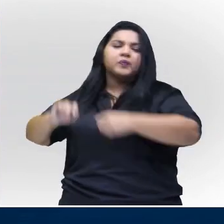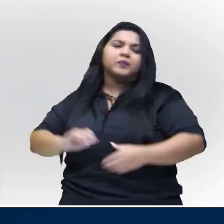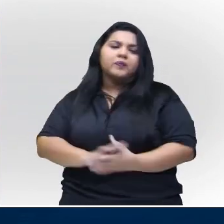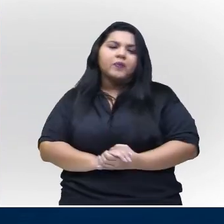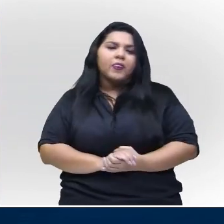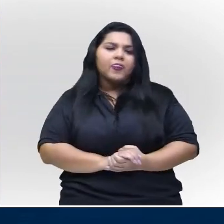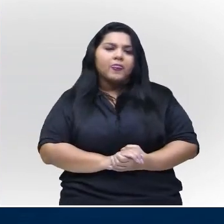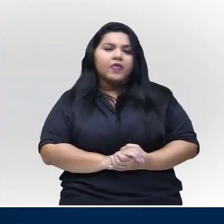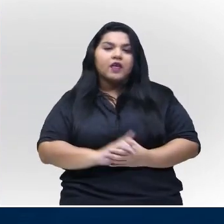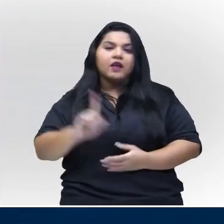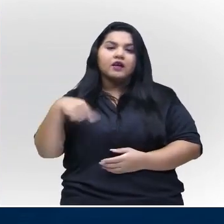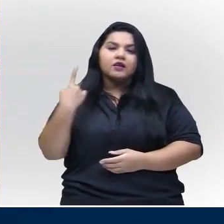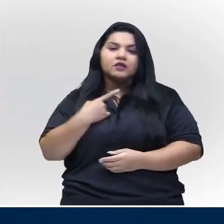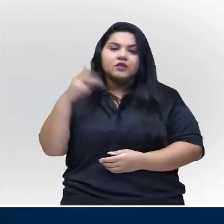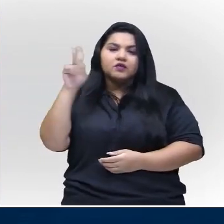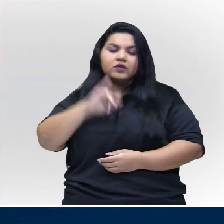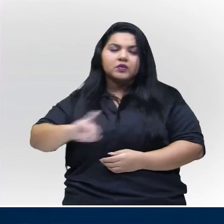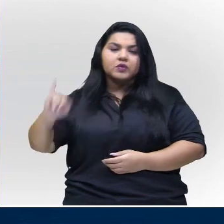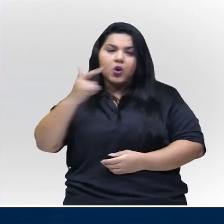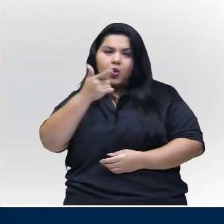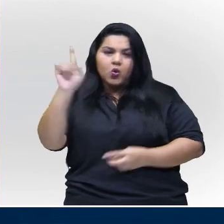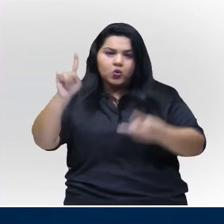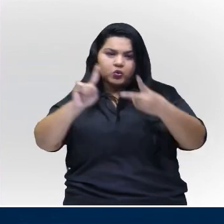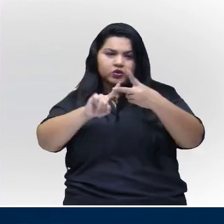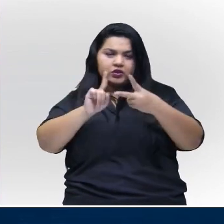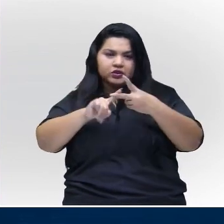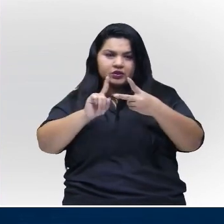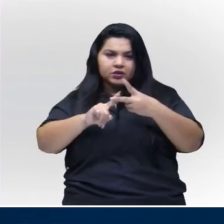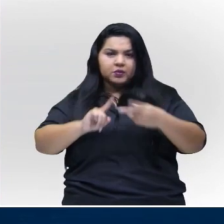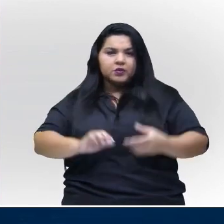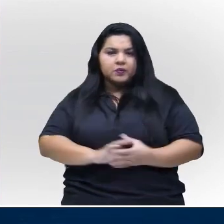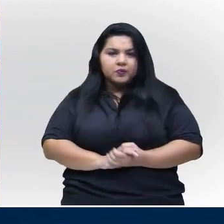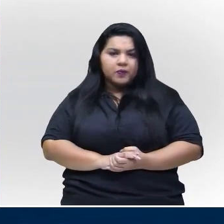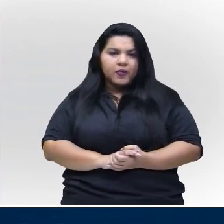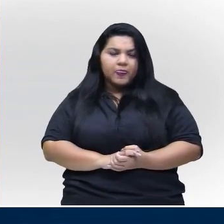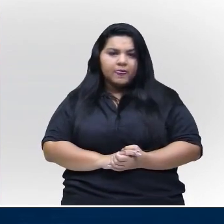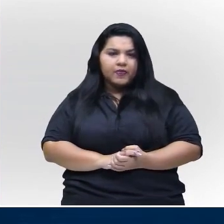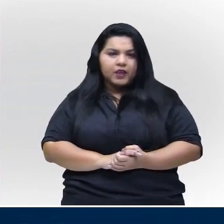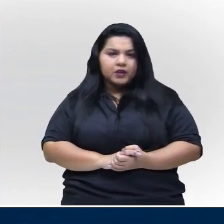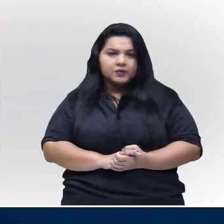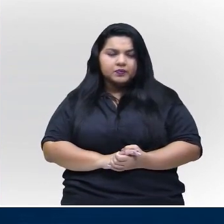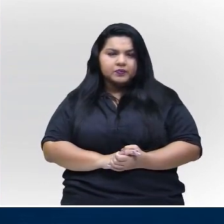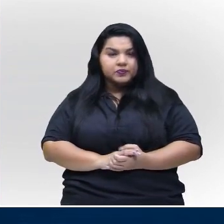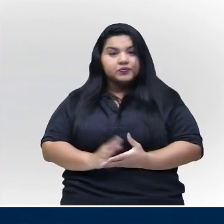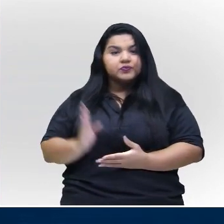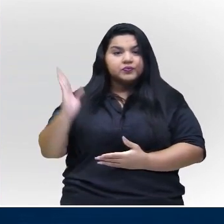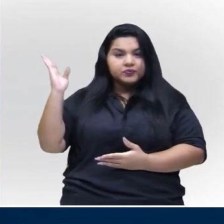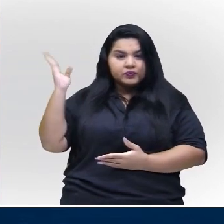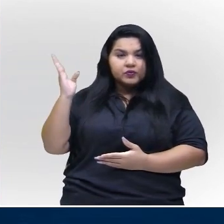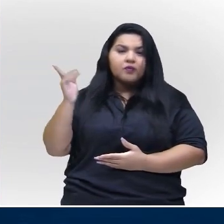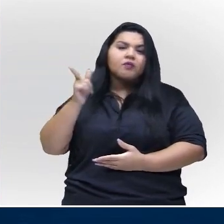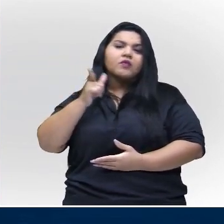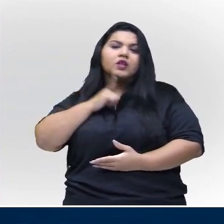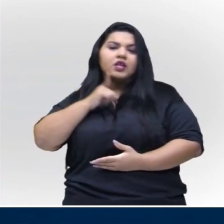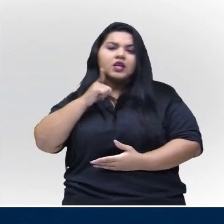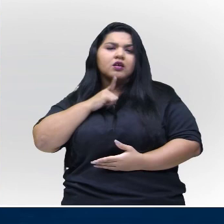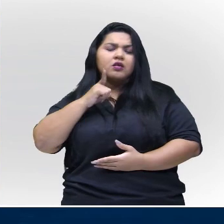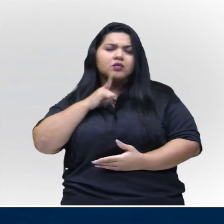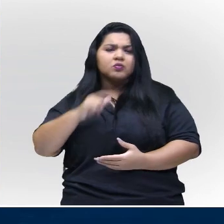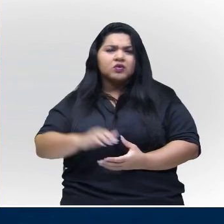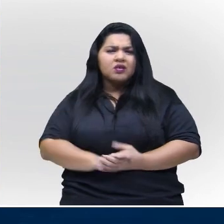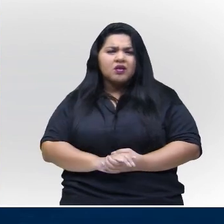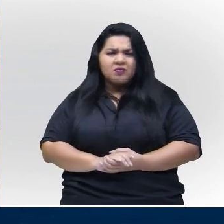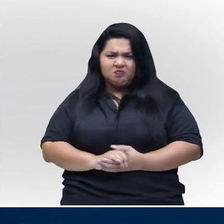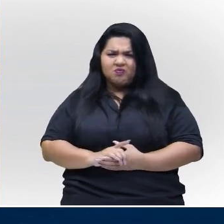Nós vamos falar agora de uma outra organela que são os ribossomos, aí na próxima imagem. Os ribossomos eles têm aspecto de